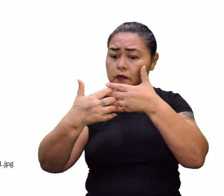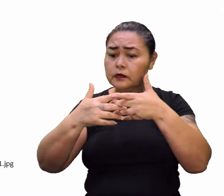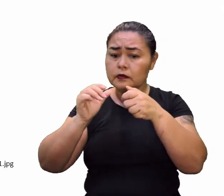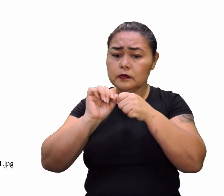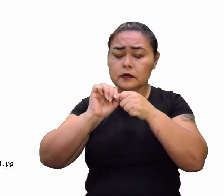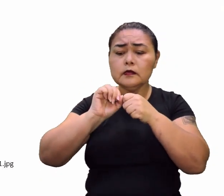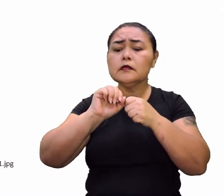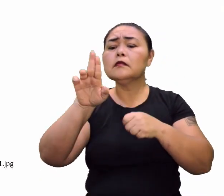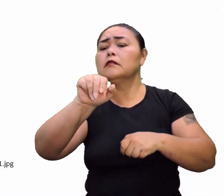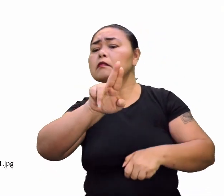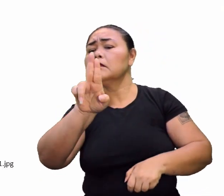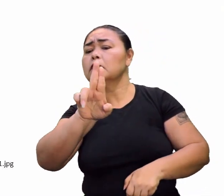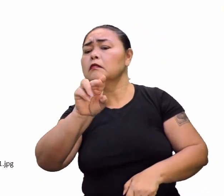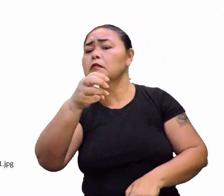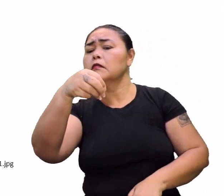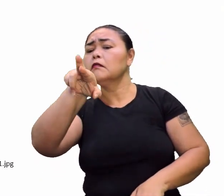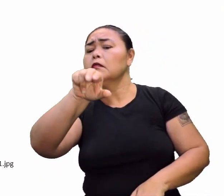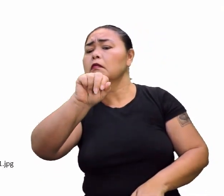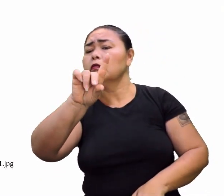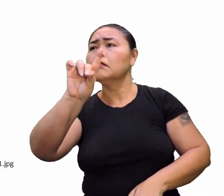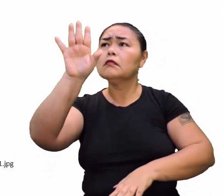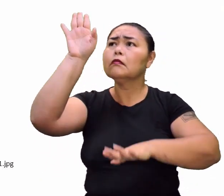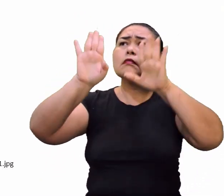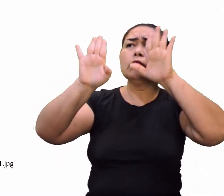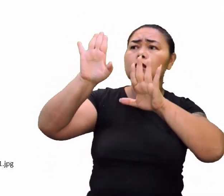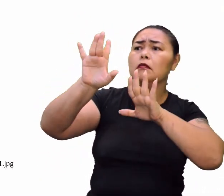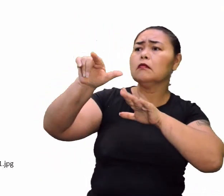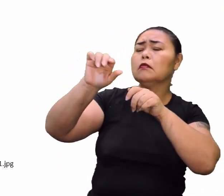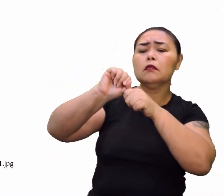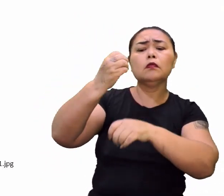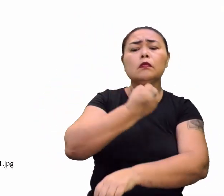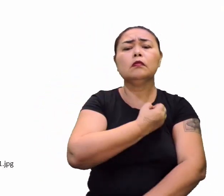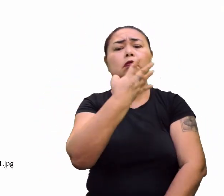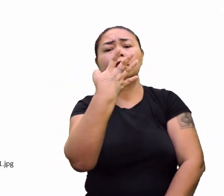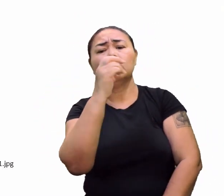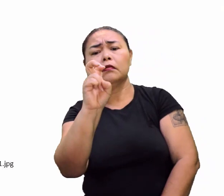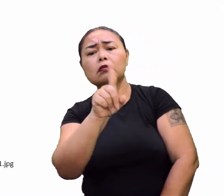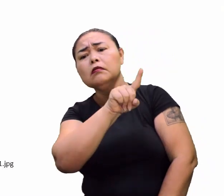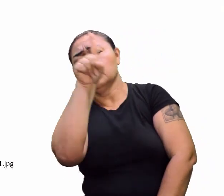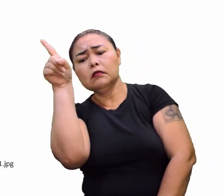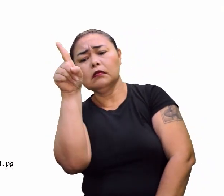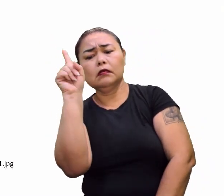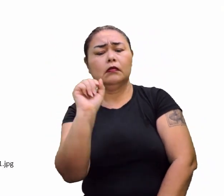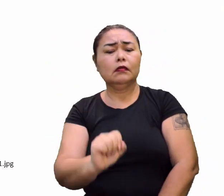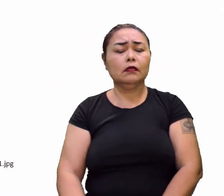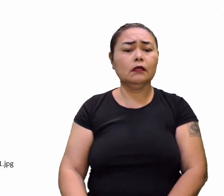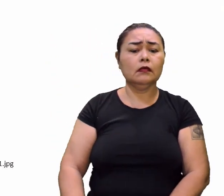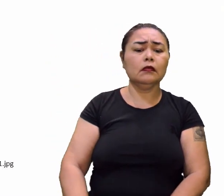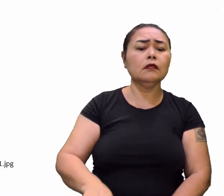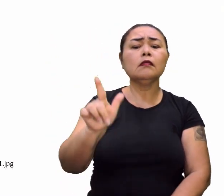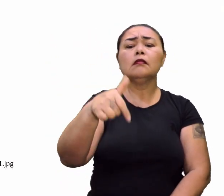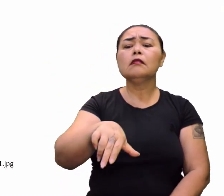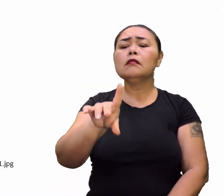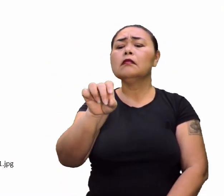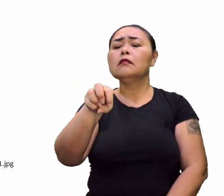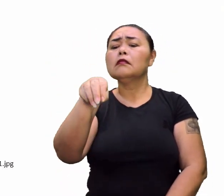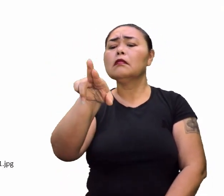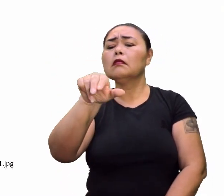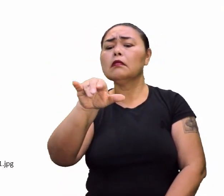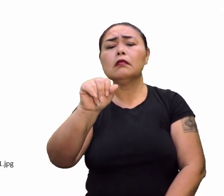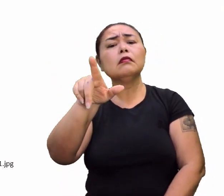Conceição!" Aí a pessoa levantava a mão: "O seu lote é o 45, vai lá!" Desse jeito. "Agora é a Dona